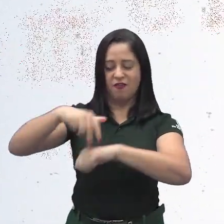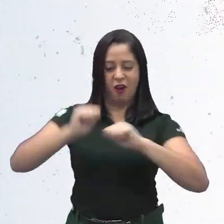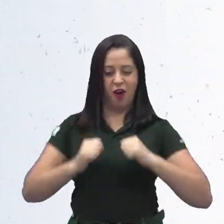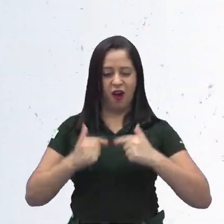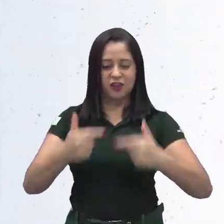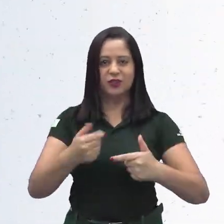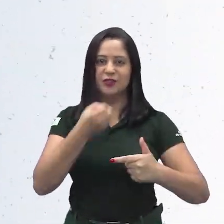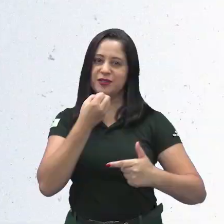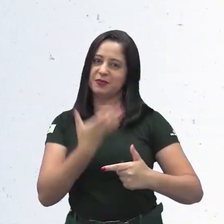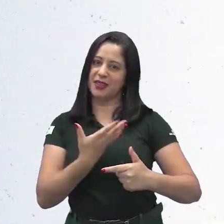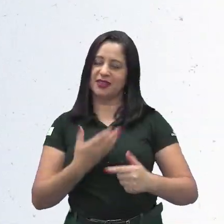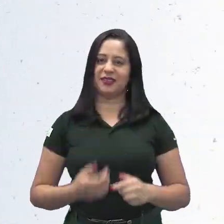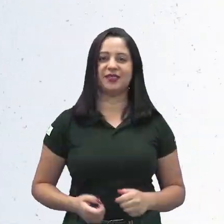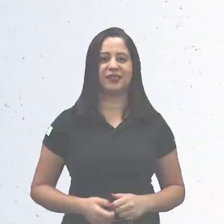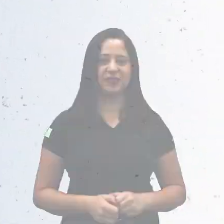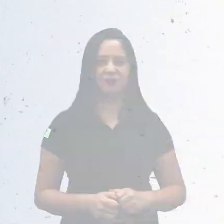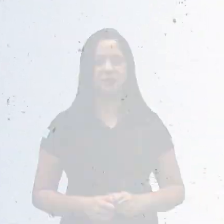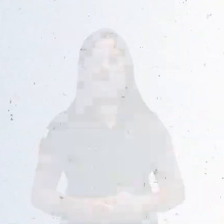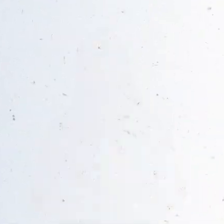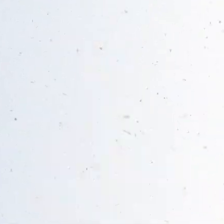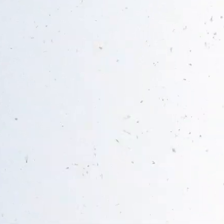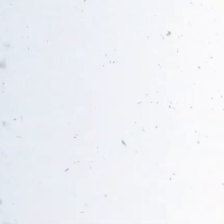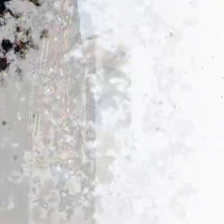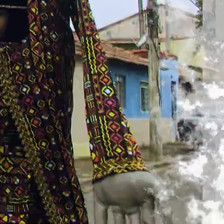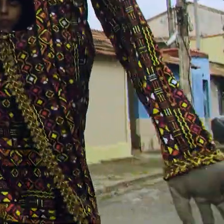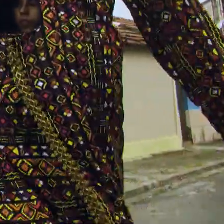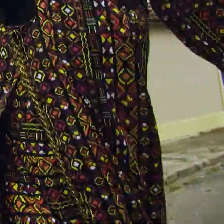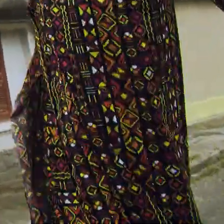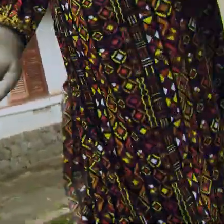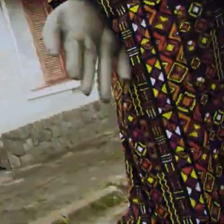social, vozes do bem.